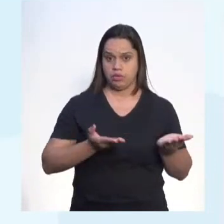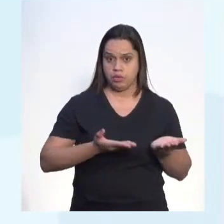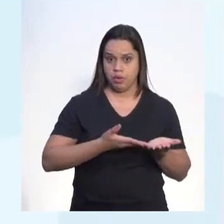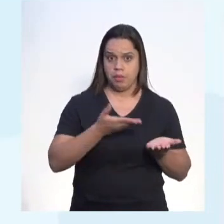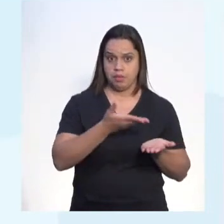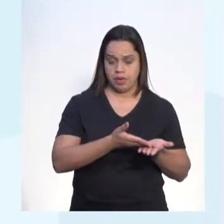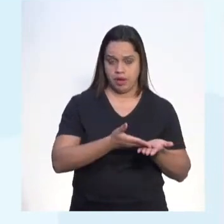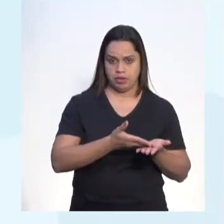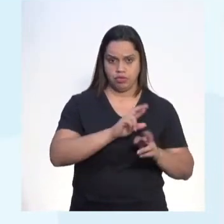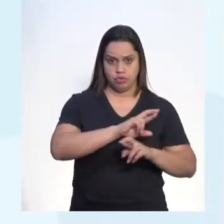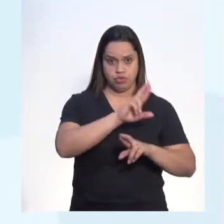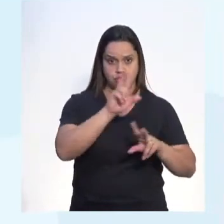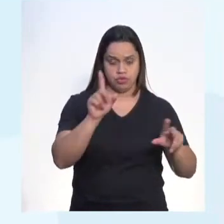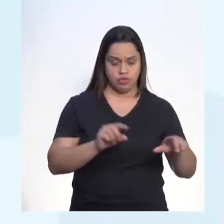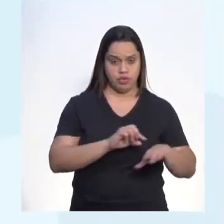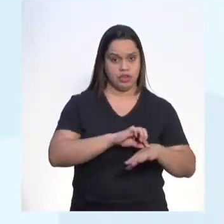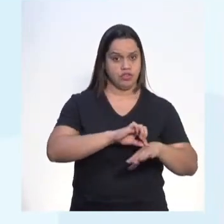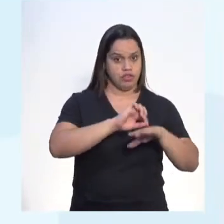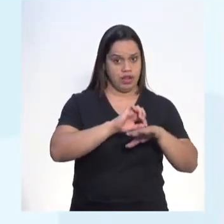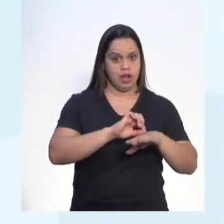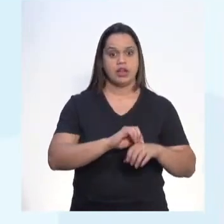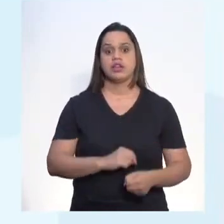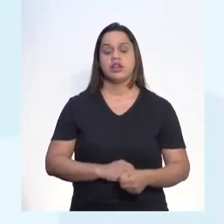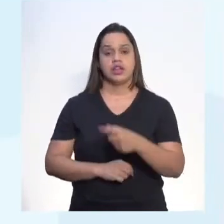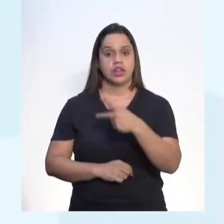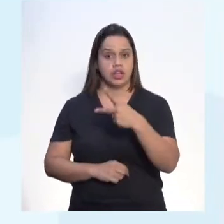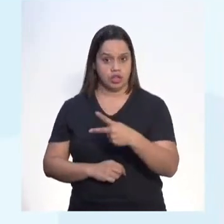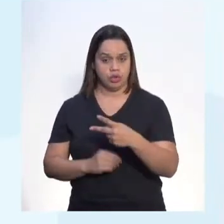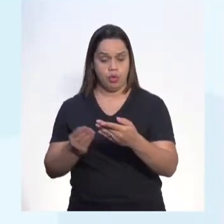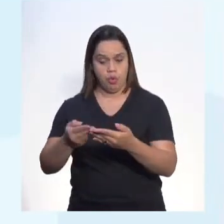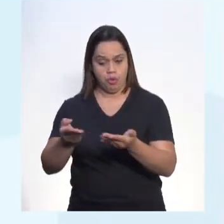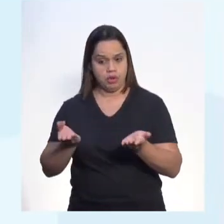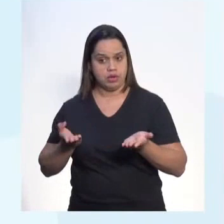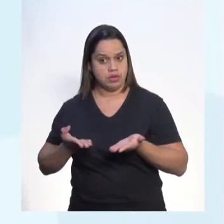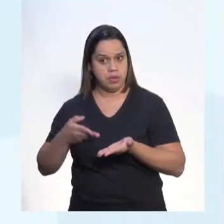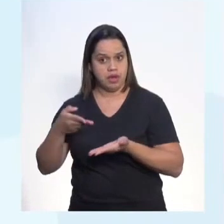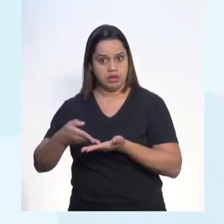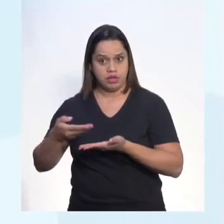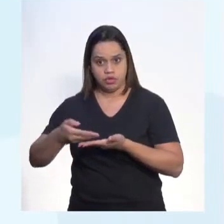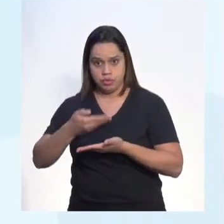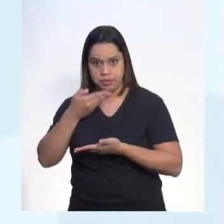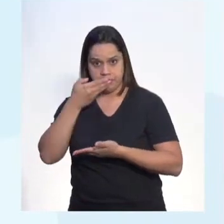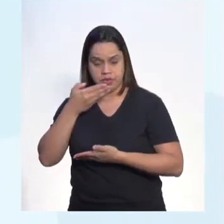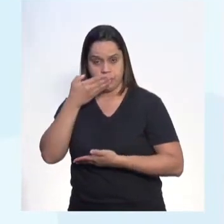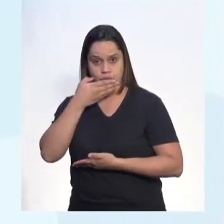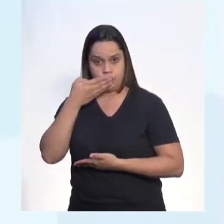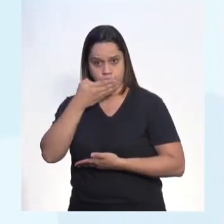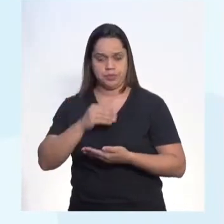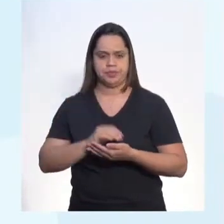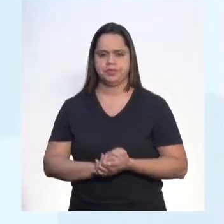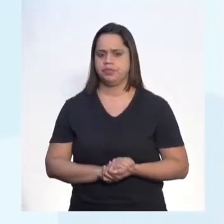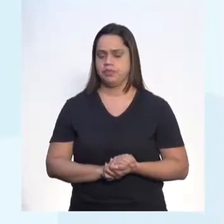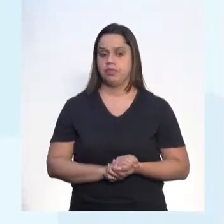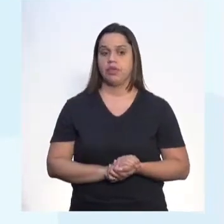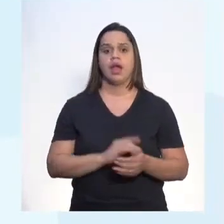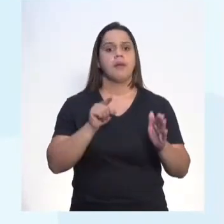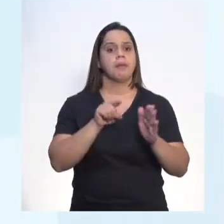de carne e 2 pratos diferentes de sobremesa.